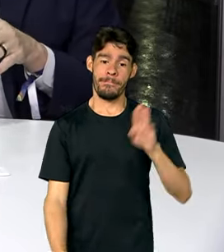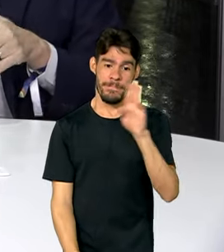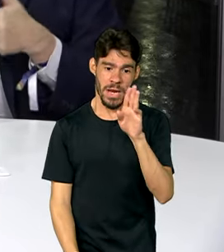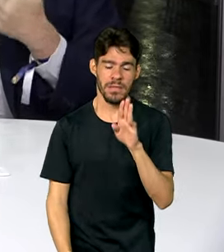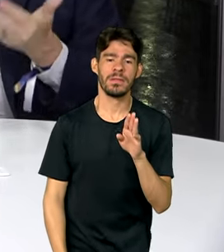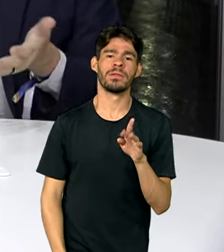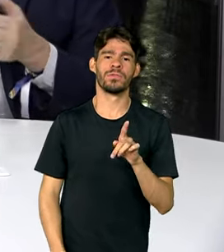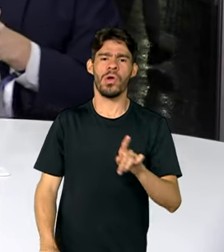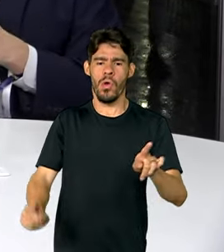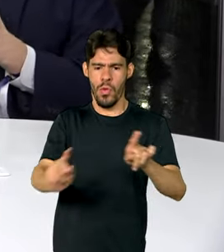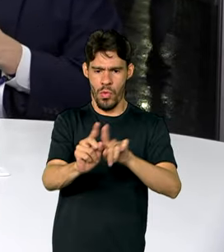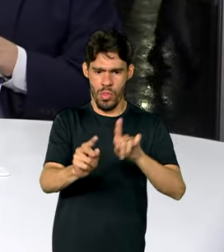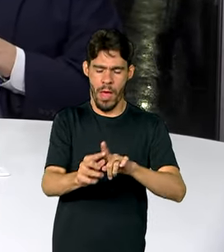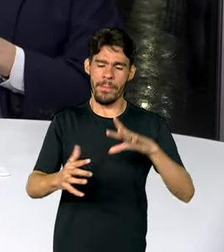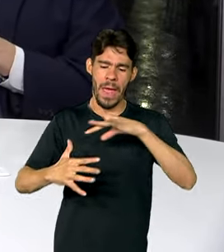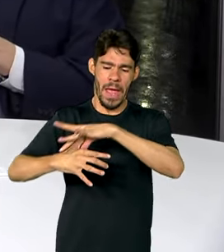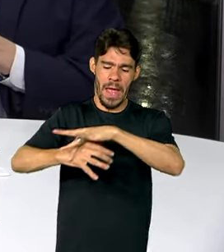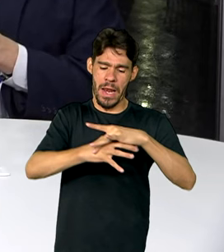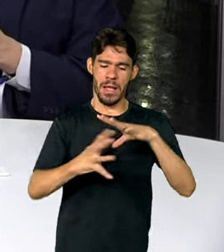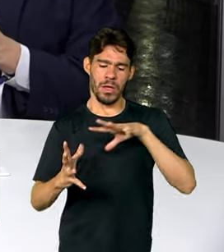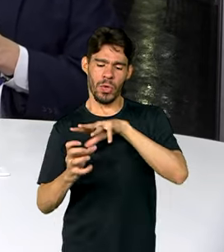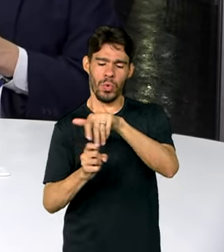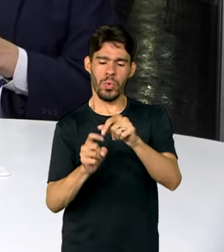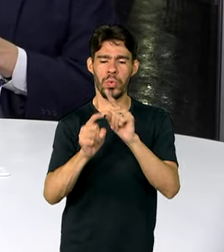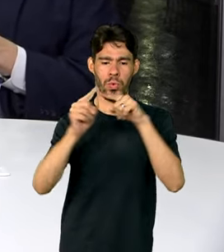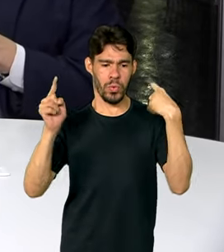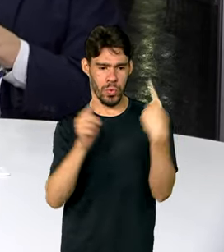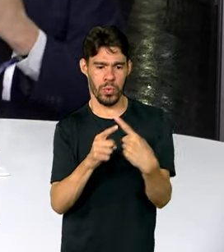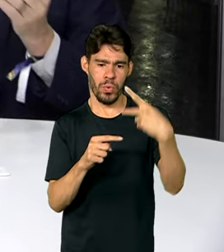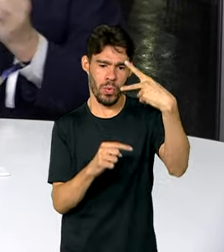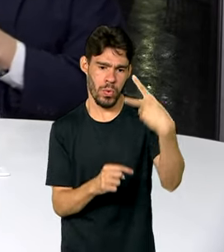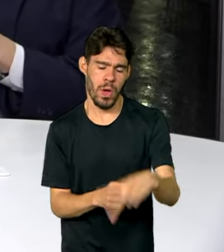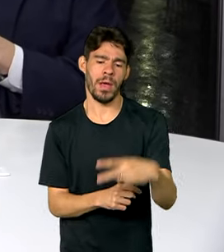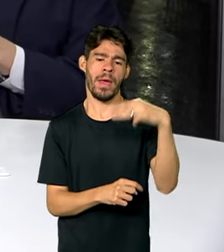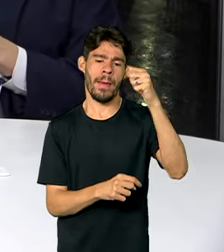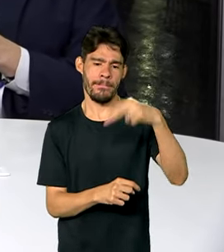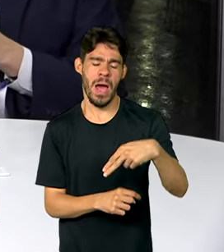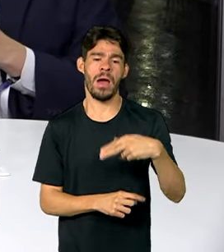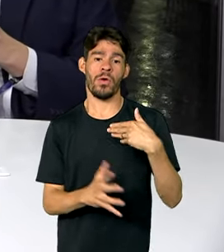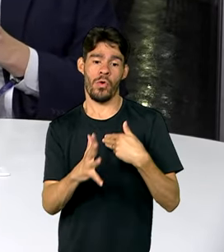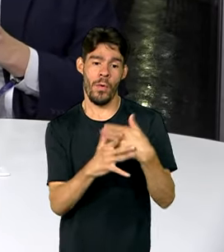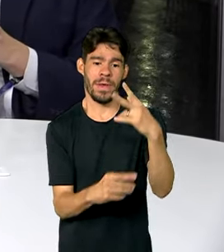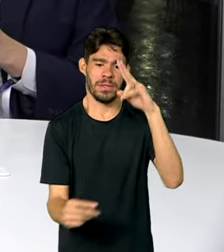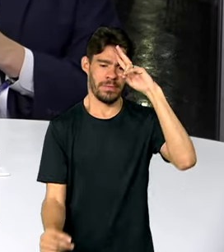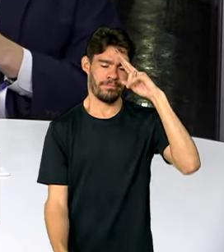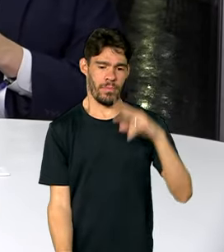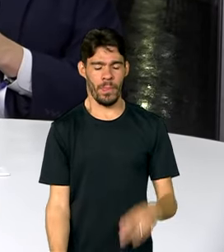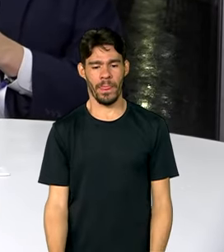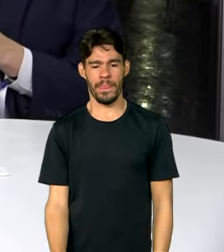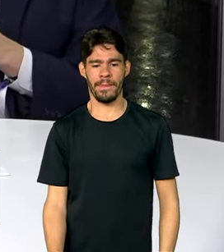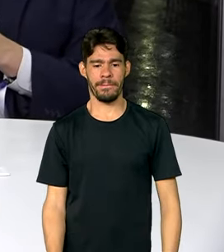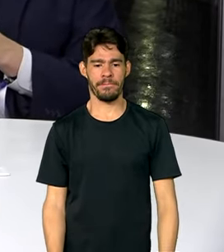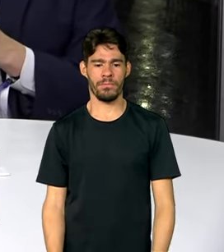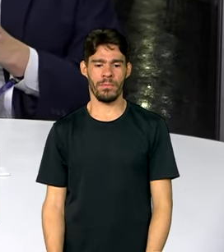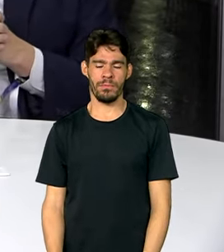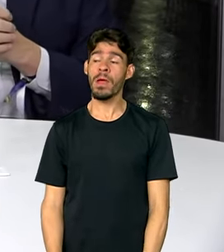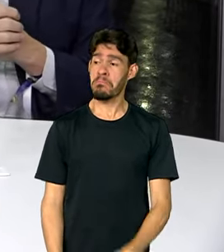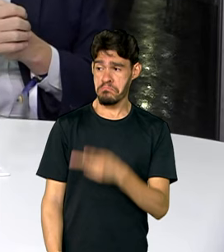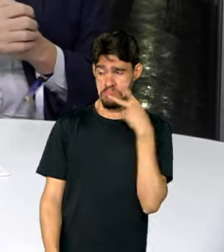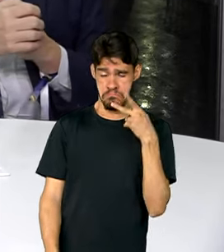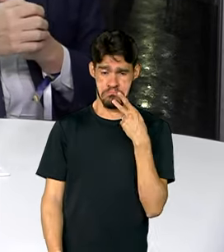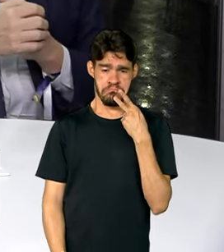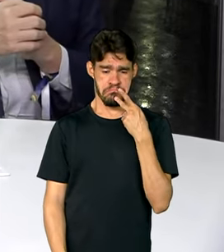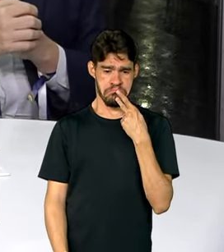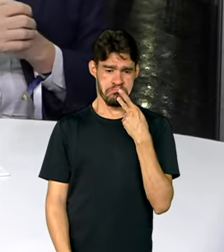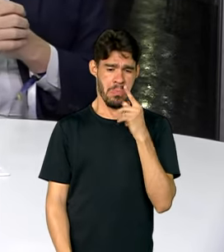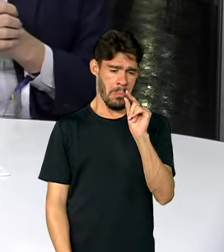através dele, aos líderes mundiais que se reúnem aqui no MAN a partir de segunda-feira. Agora, para falar um pouco mais